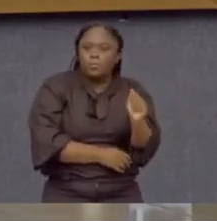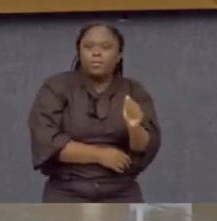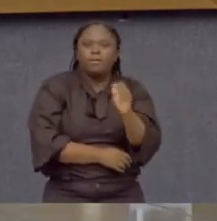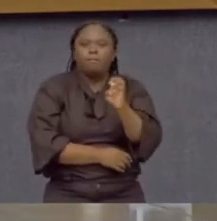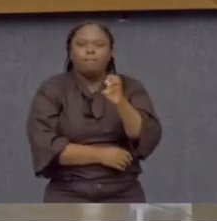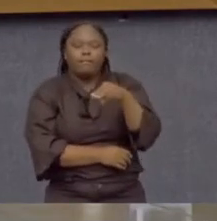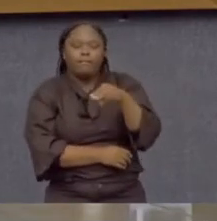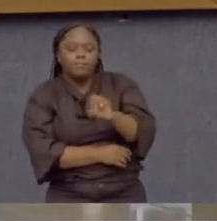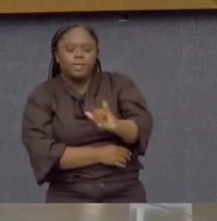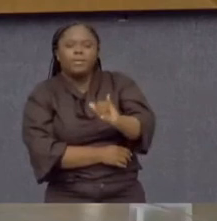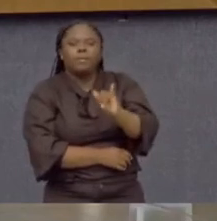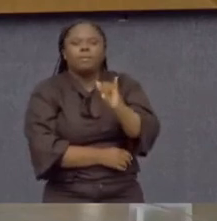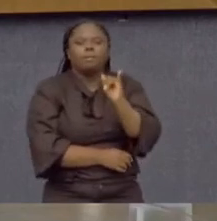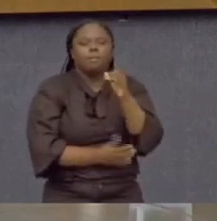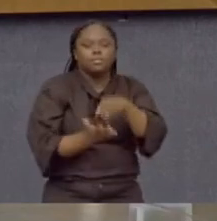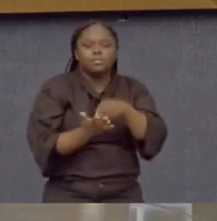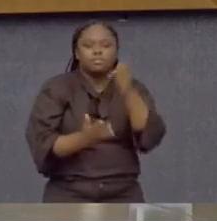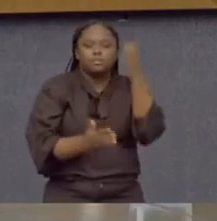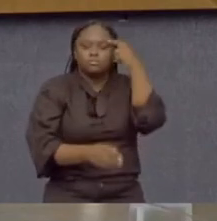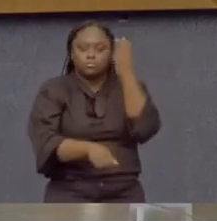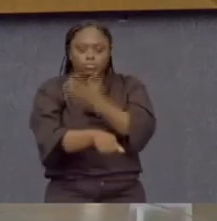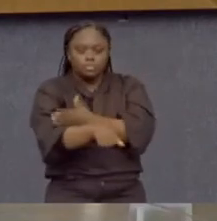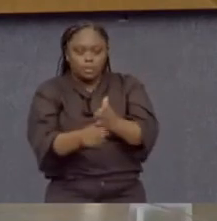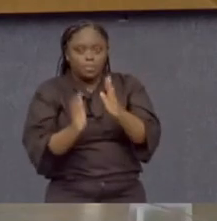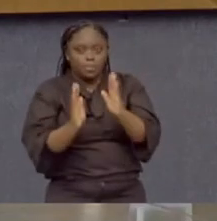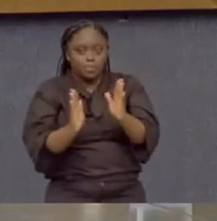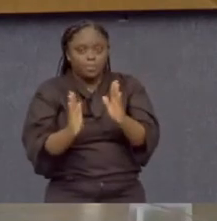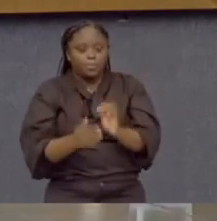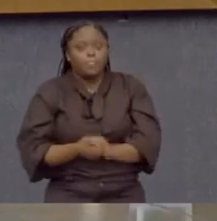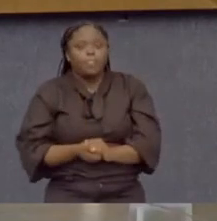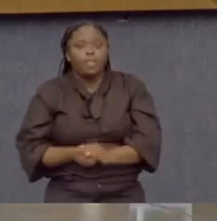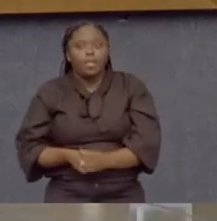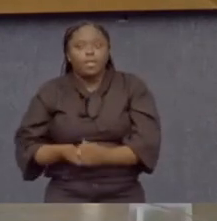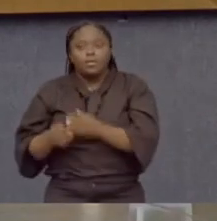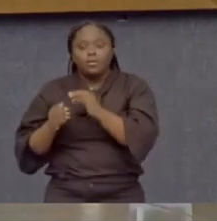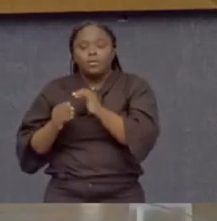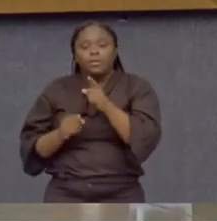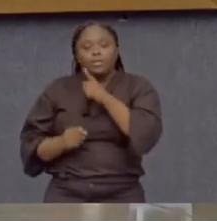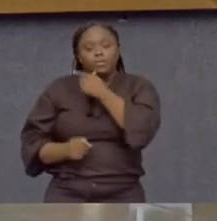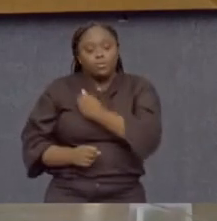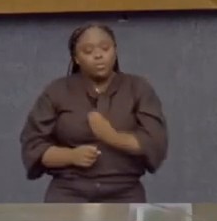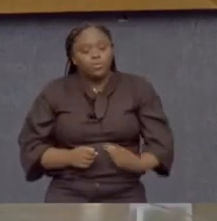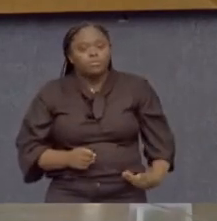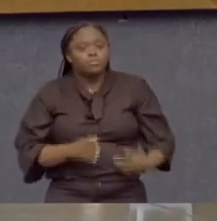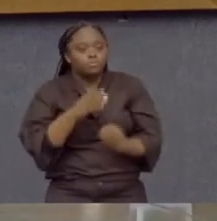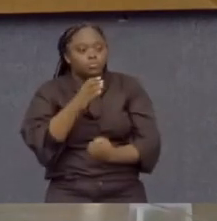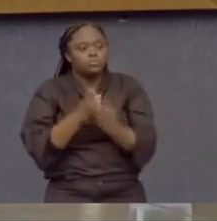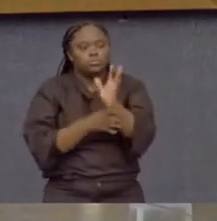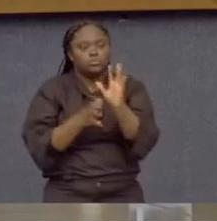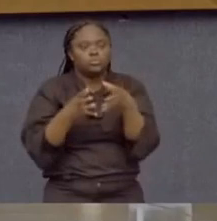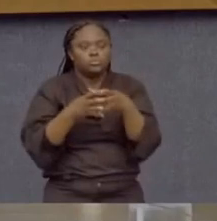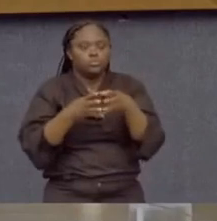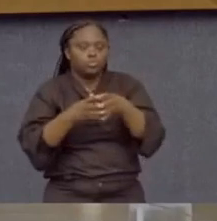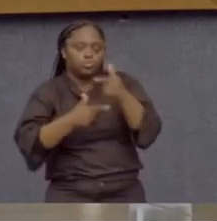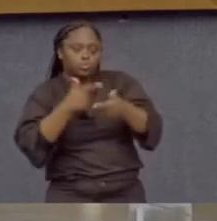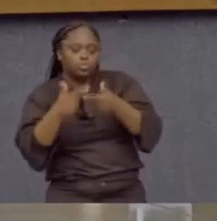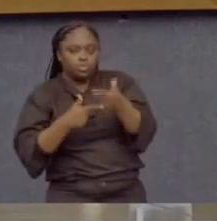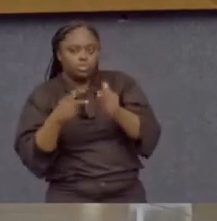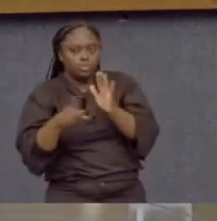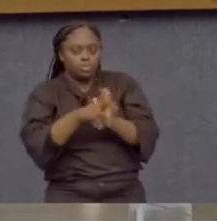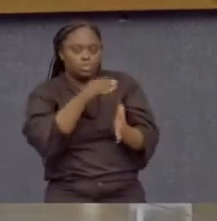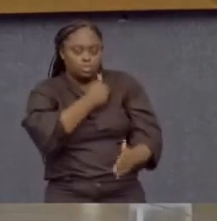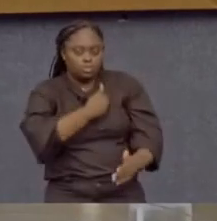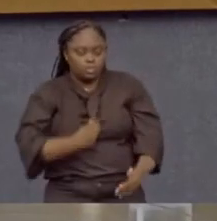EMEI, EMF, Centro Cultural. E o governo estabeleceu um grupo de trabalho feito pelo